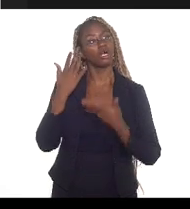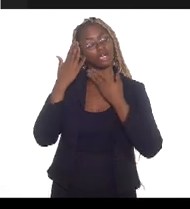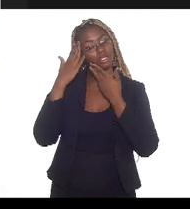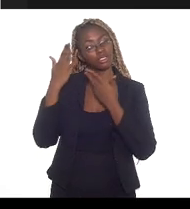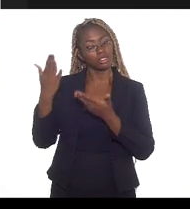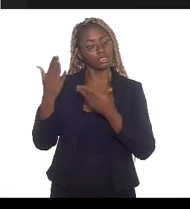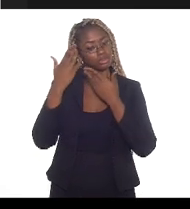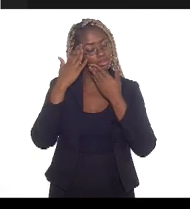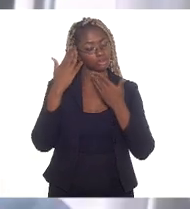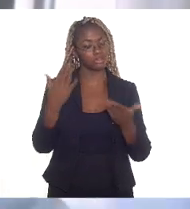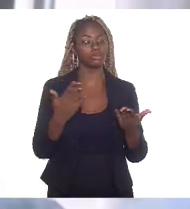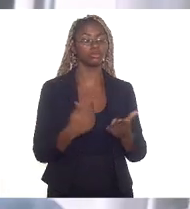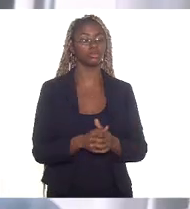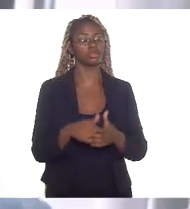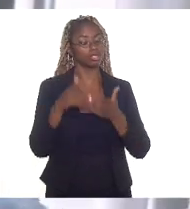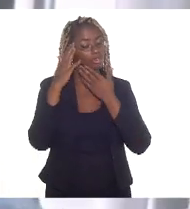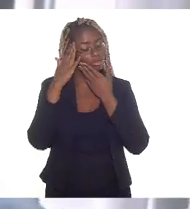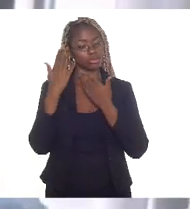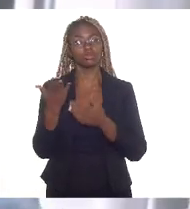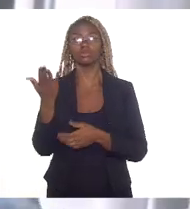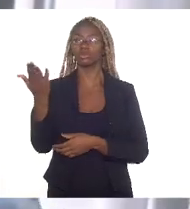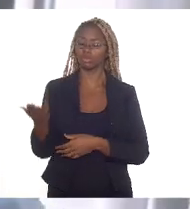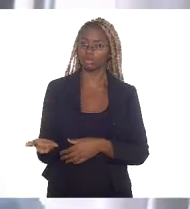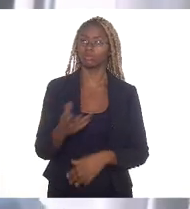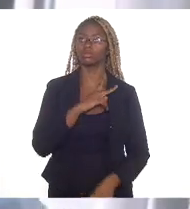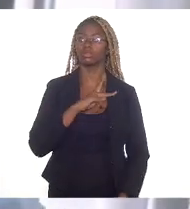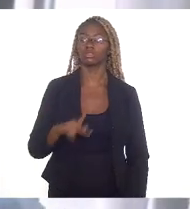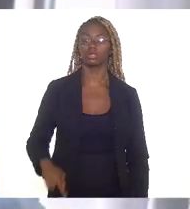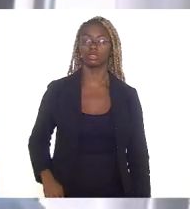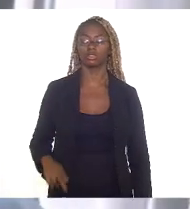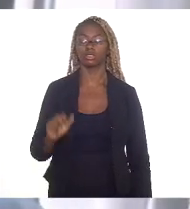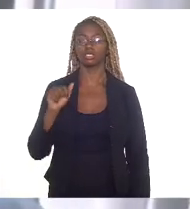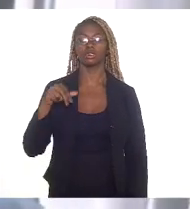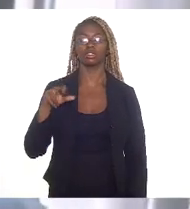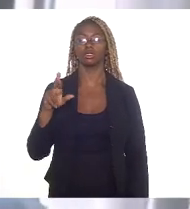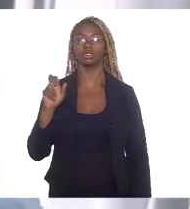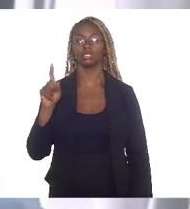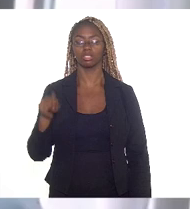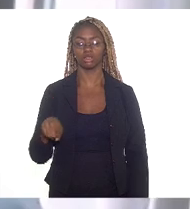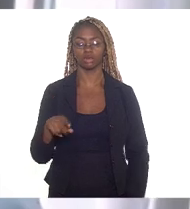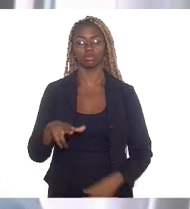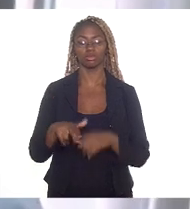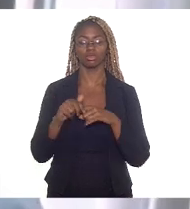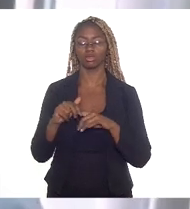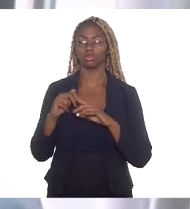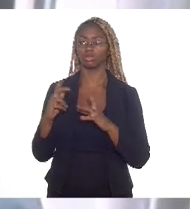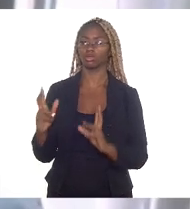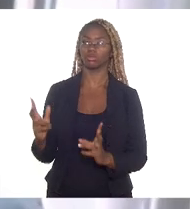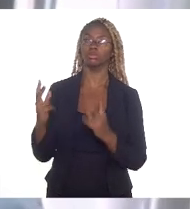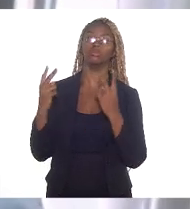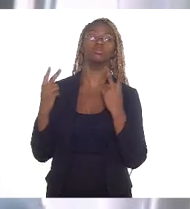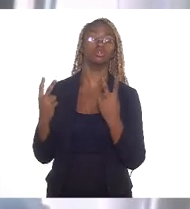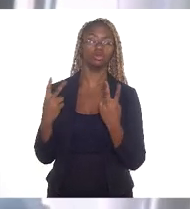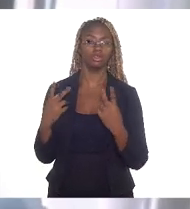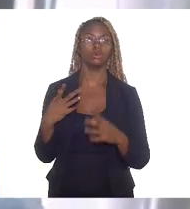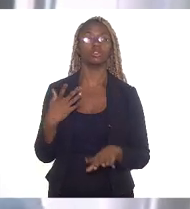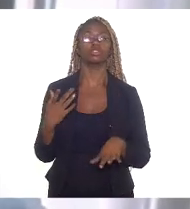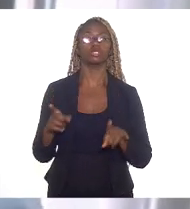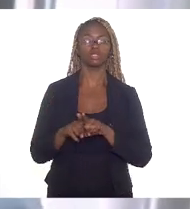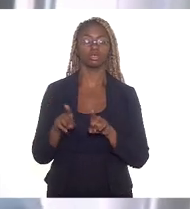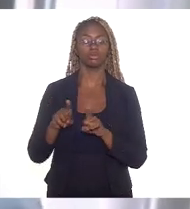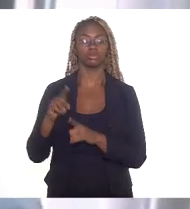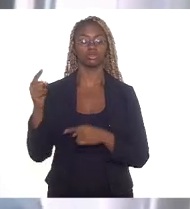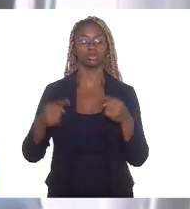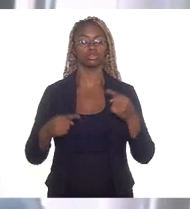agradecimentos. Quero agradecer a Vossa Excelência, presidente André Siciliano, por ter atendido o nosso pedido e colocado o projeto em pauta